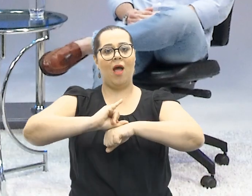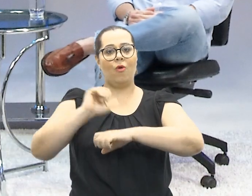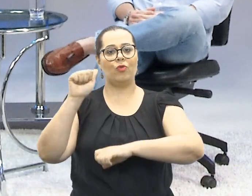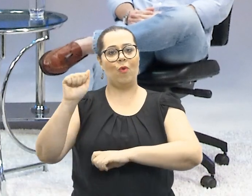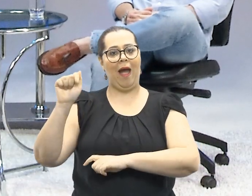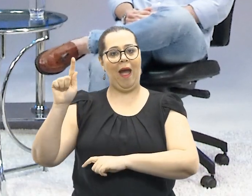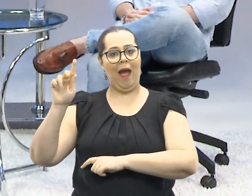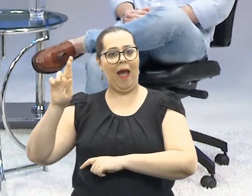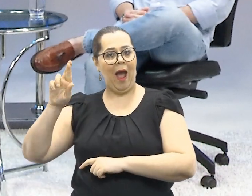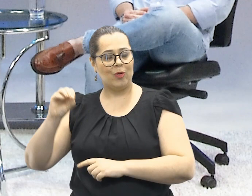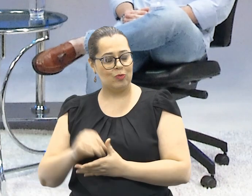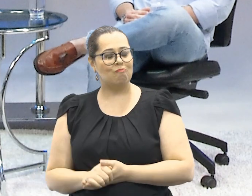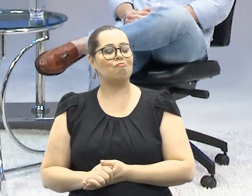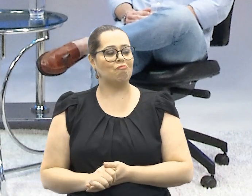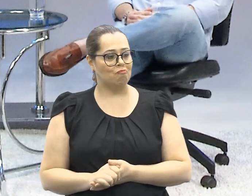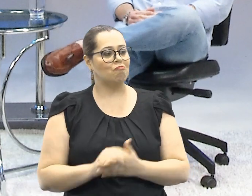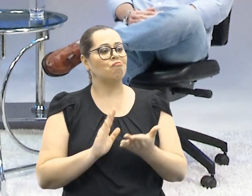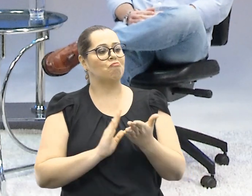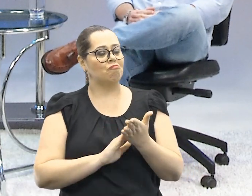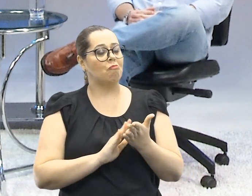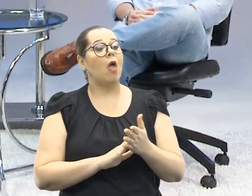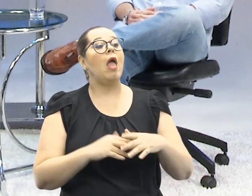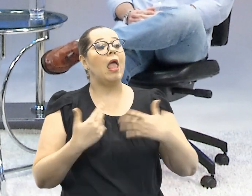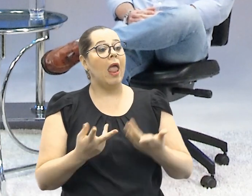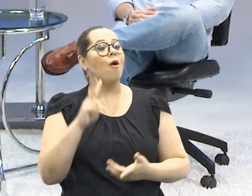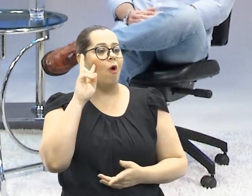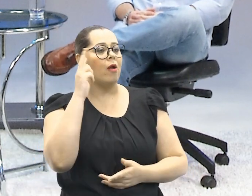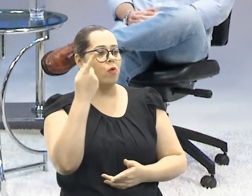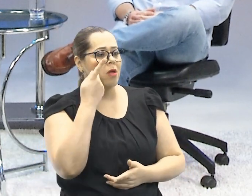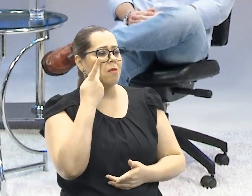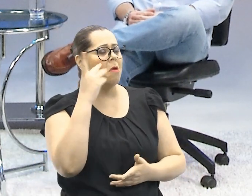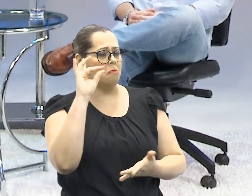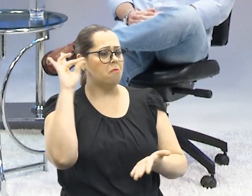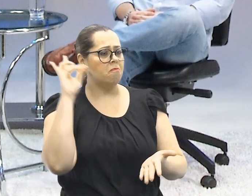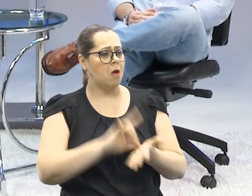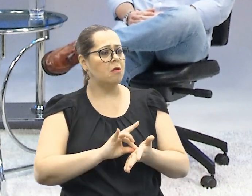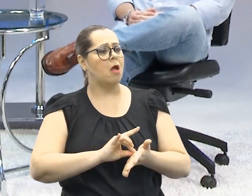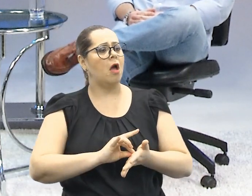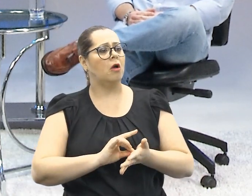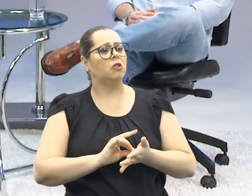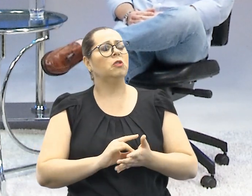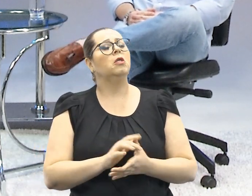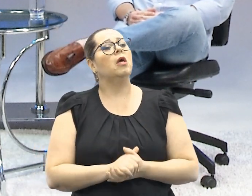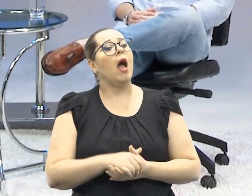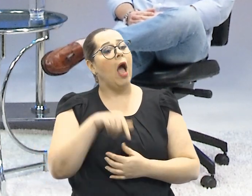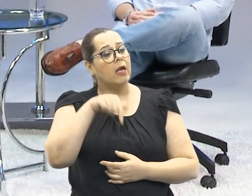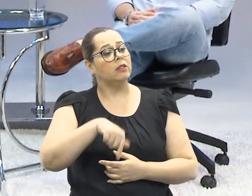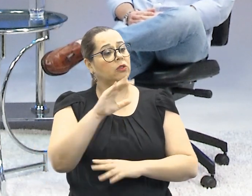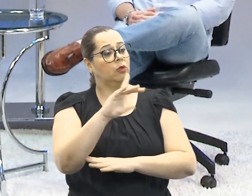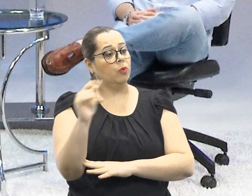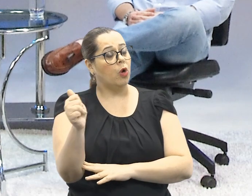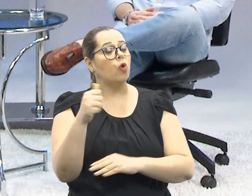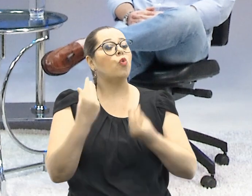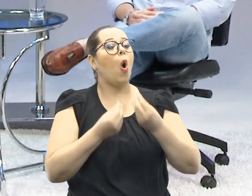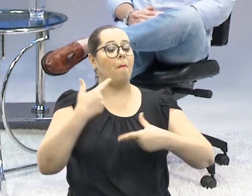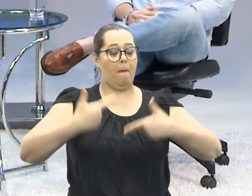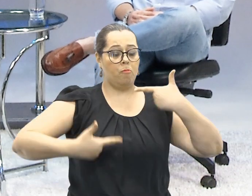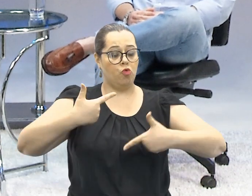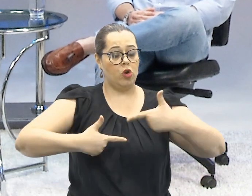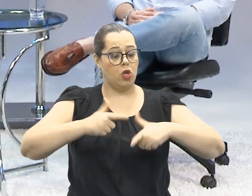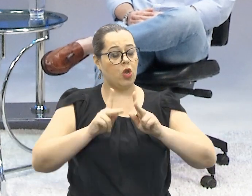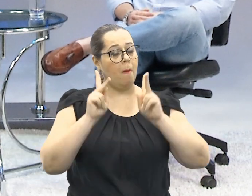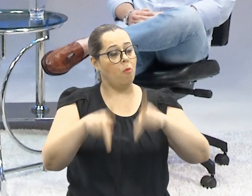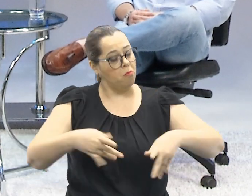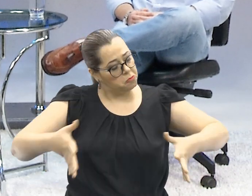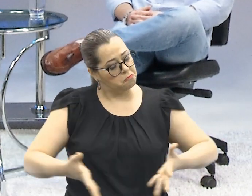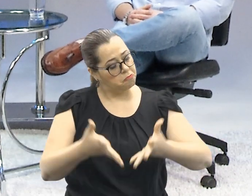desse reconhecimento merecido aqui para Campo Grande, como trabalhar nessas políticas públicas de incentivo, do agronegócio